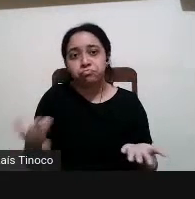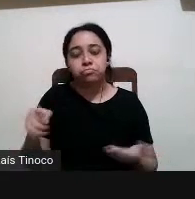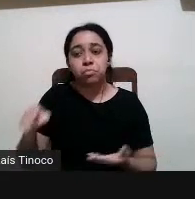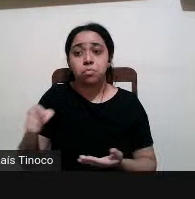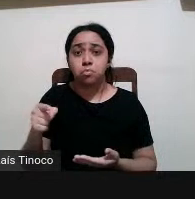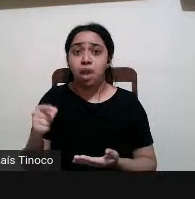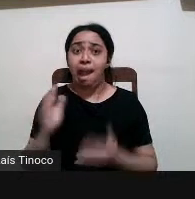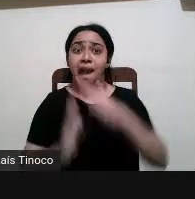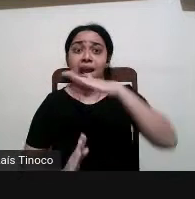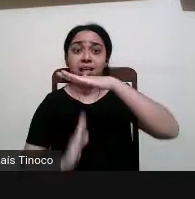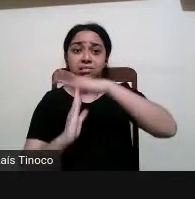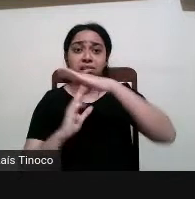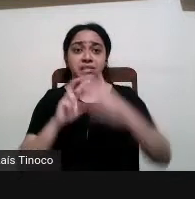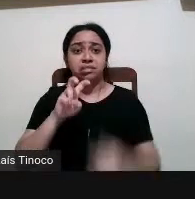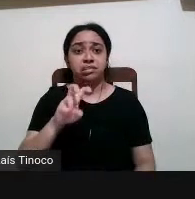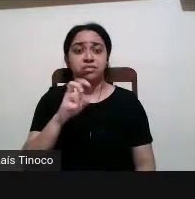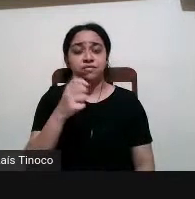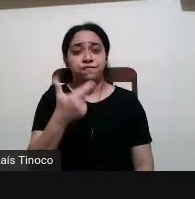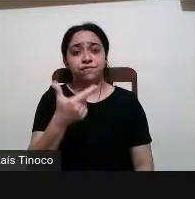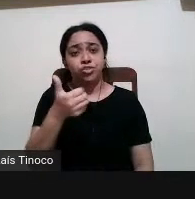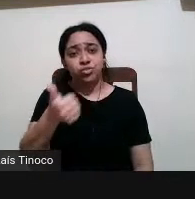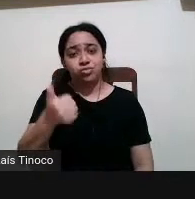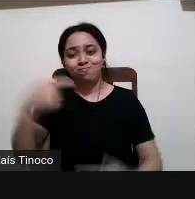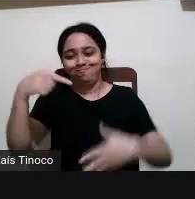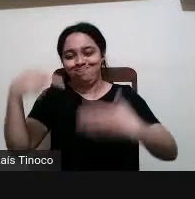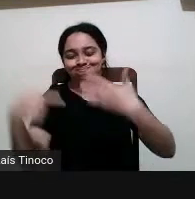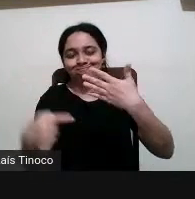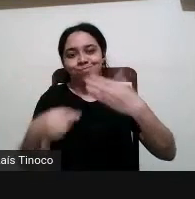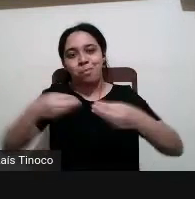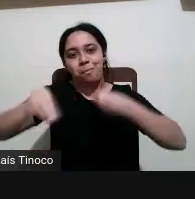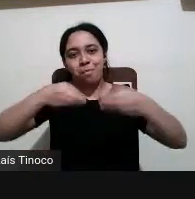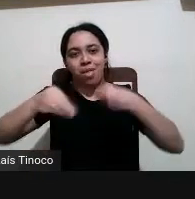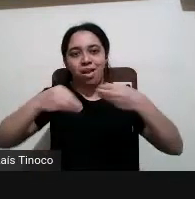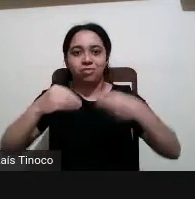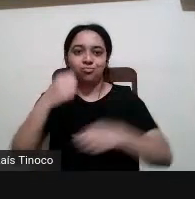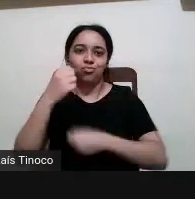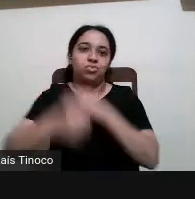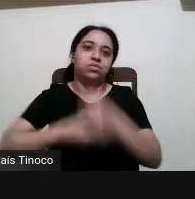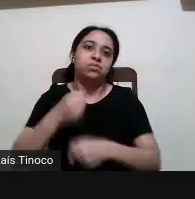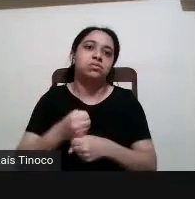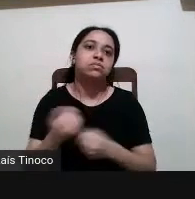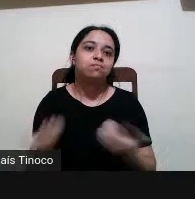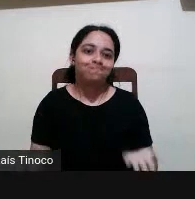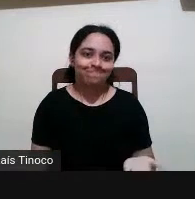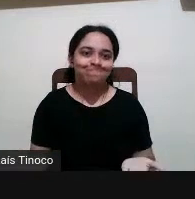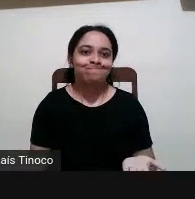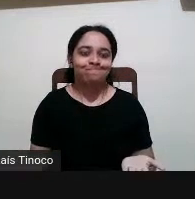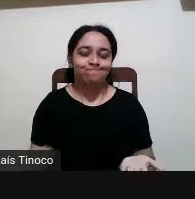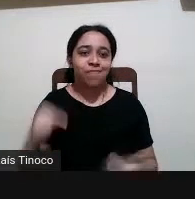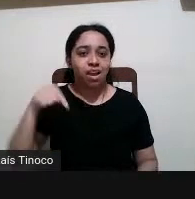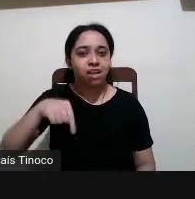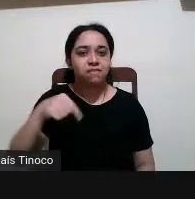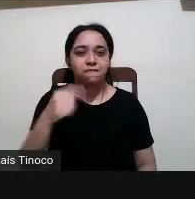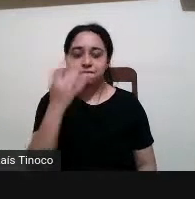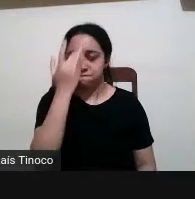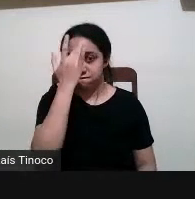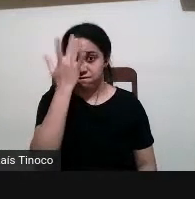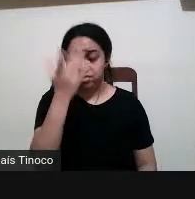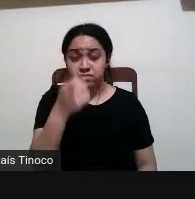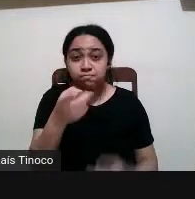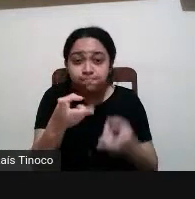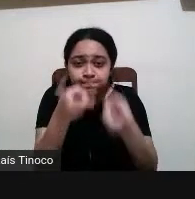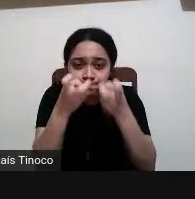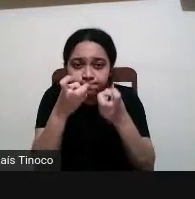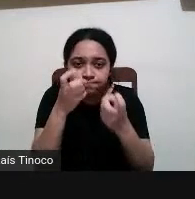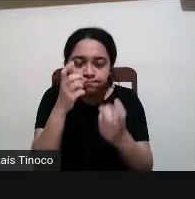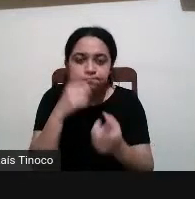até 521 itens plásticos por ano. Aqui, facilmente nos chama a atenção nesse